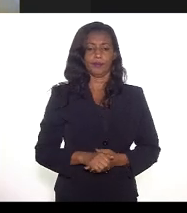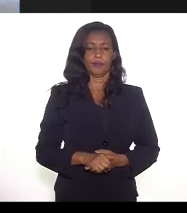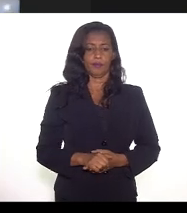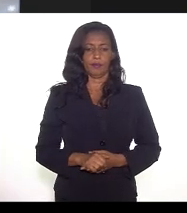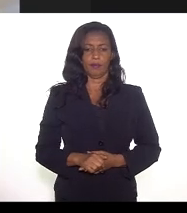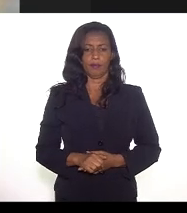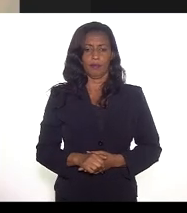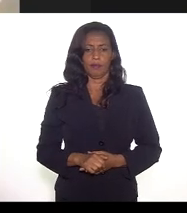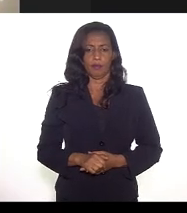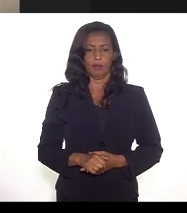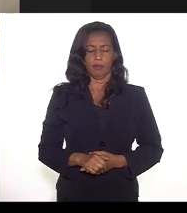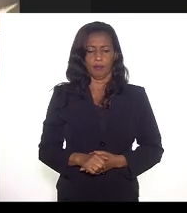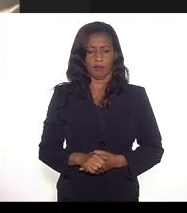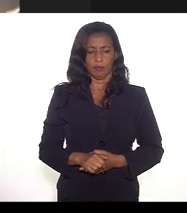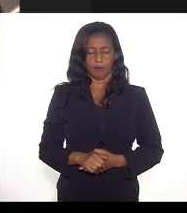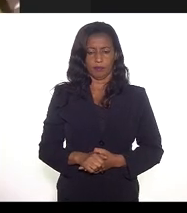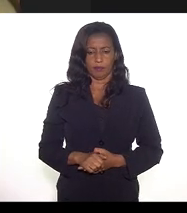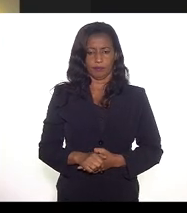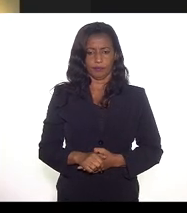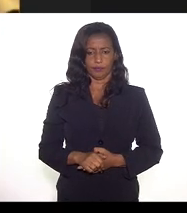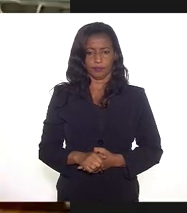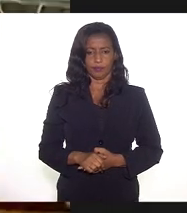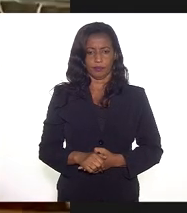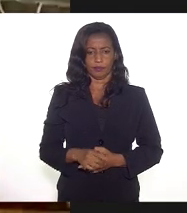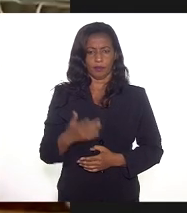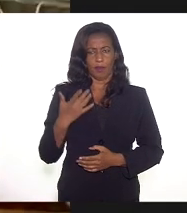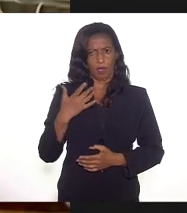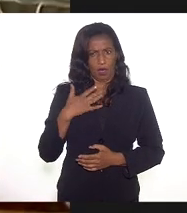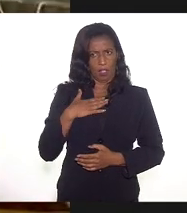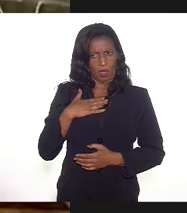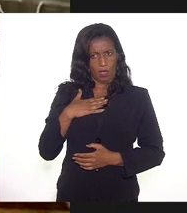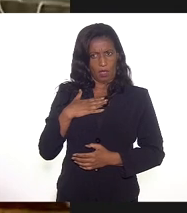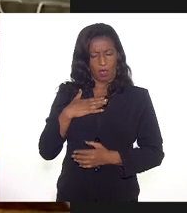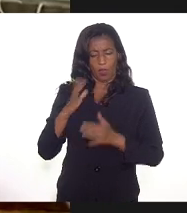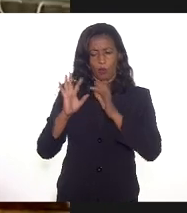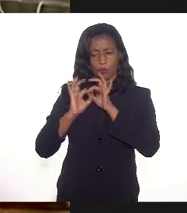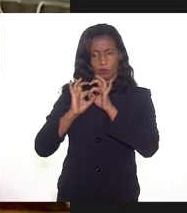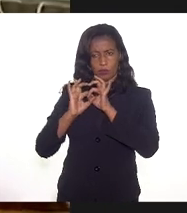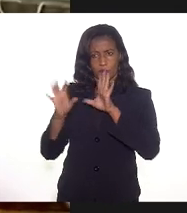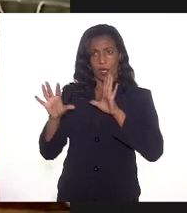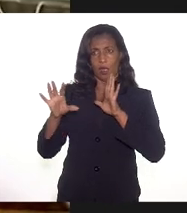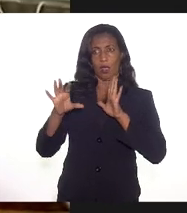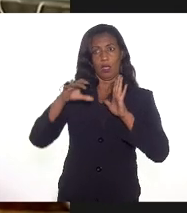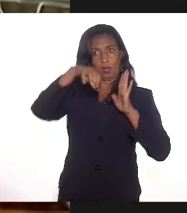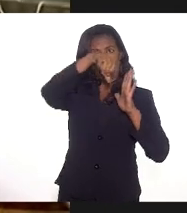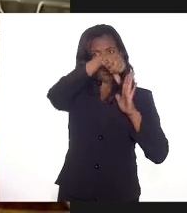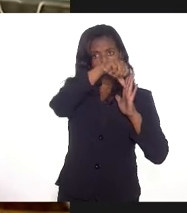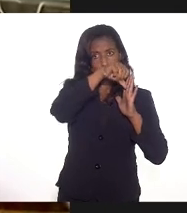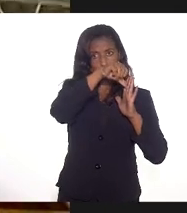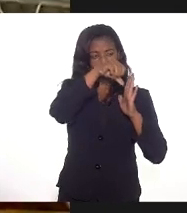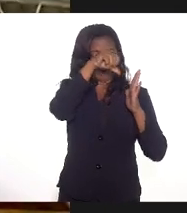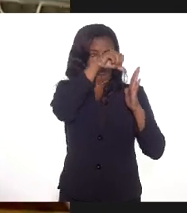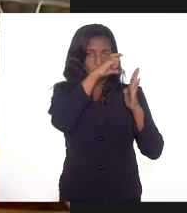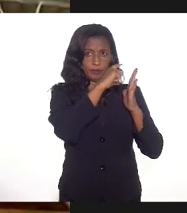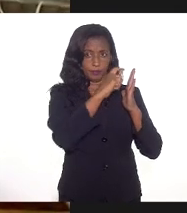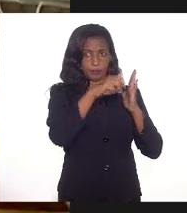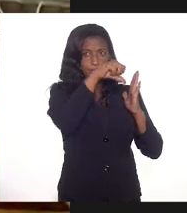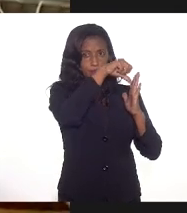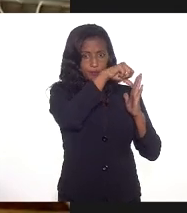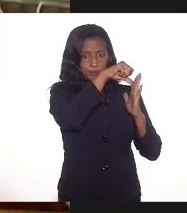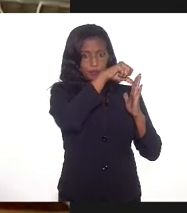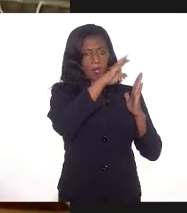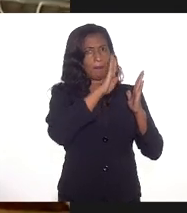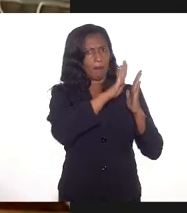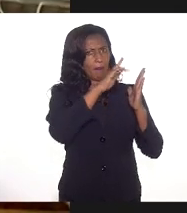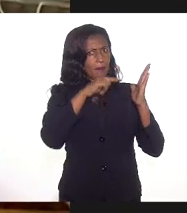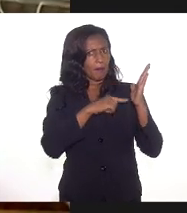Beleza. Deixa eu tentar ler aqui. Então, presidente, eu abro mão da emenda da 9, do destaque 9. Mas